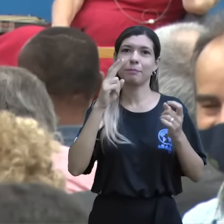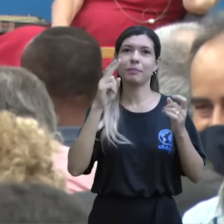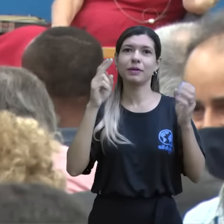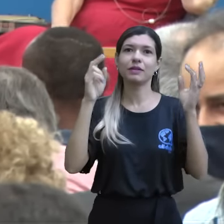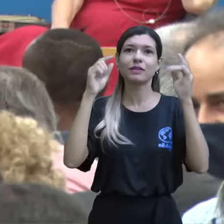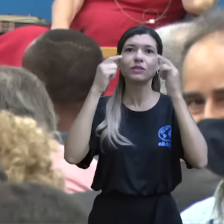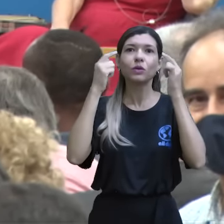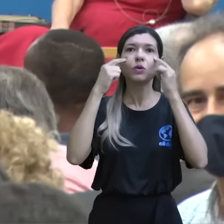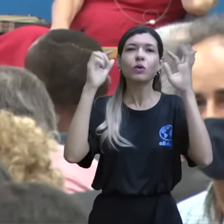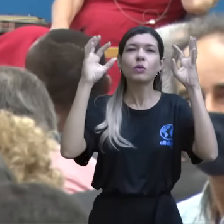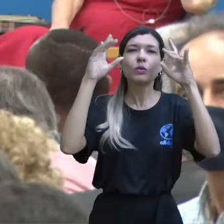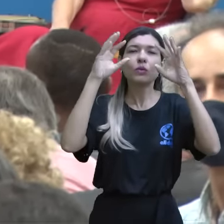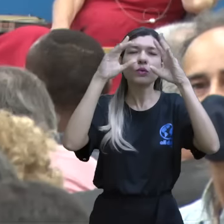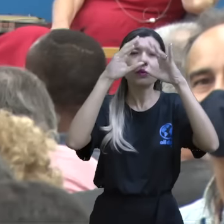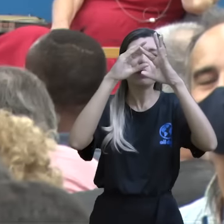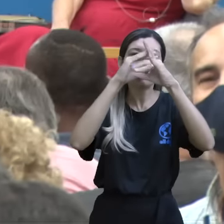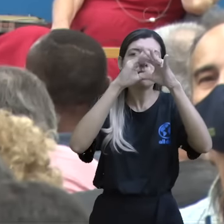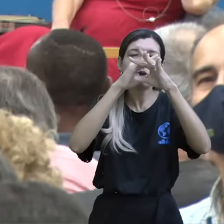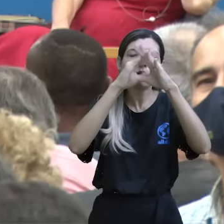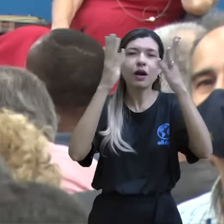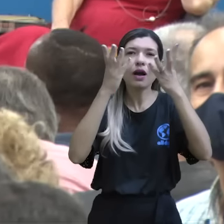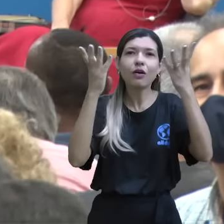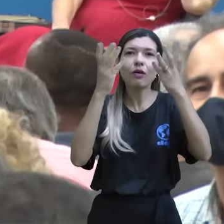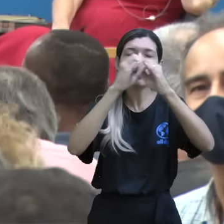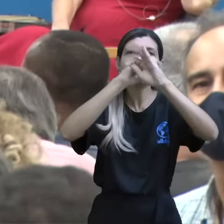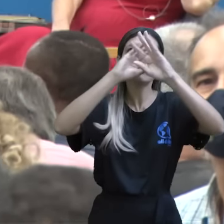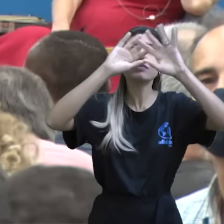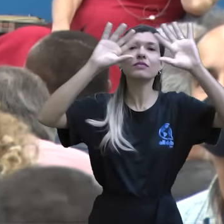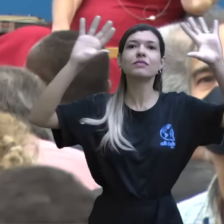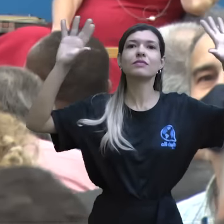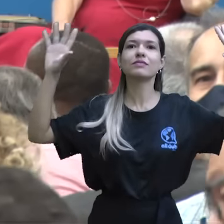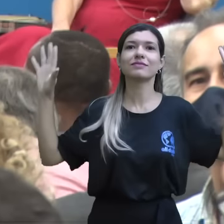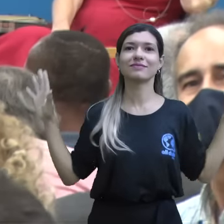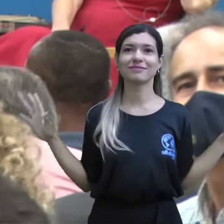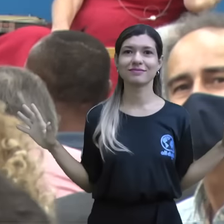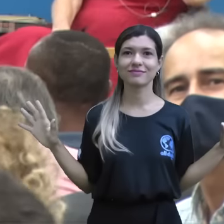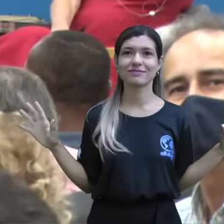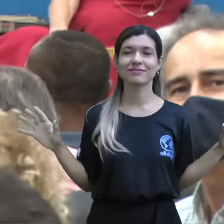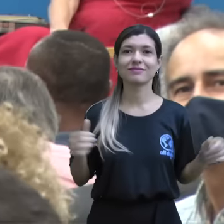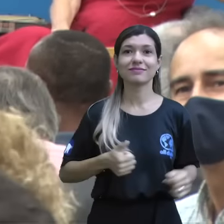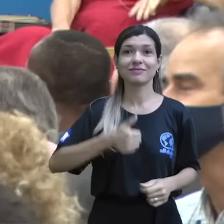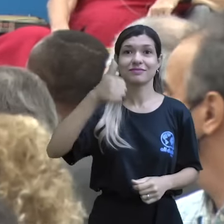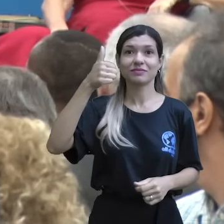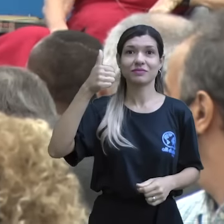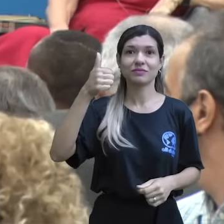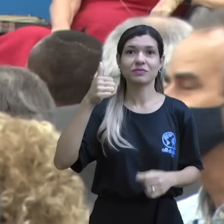Eu sou Dani Ornelas, eu estou em cartaz, quero convidar todos vocês com os Brusundangas.